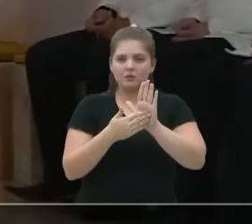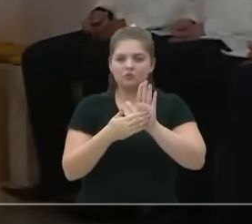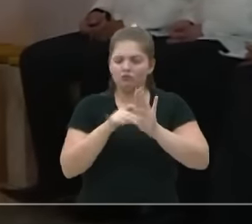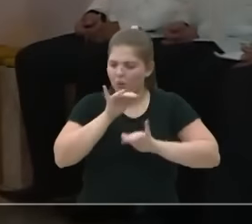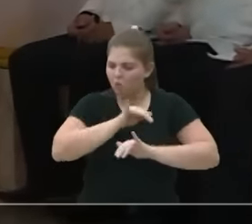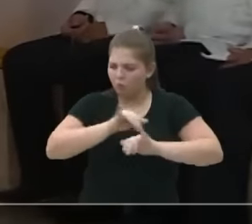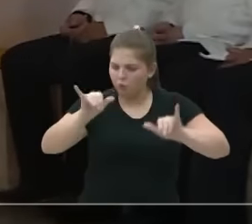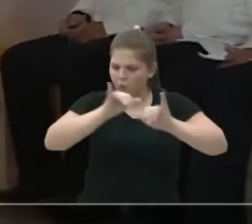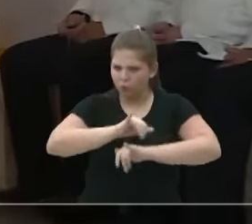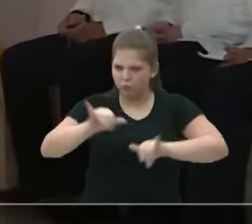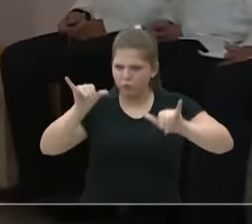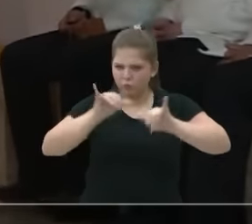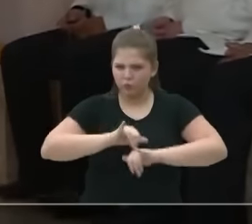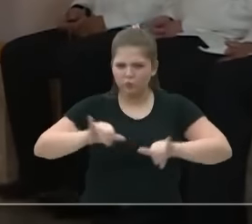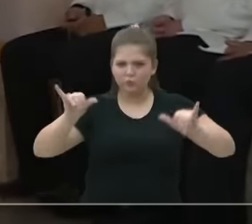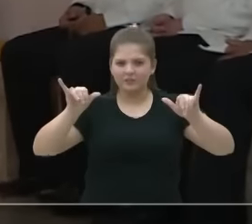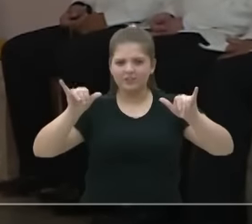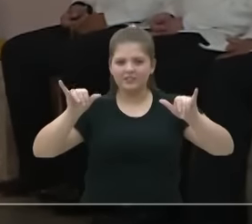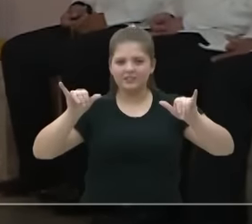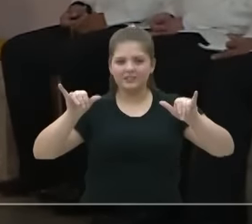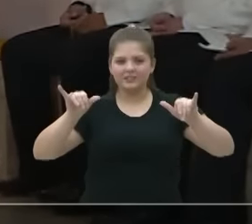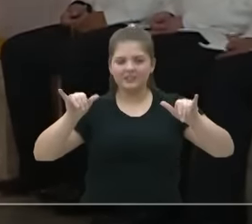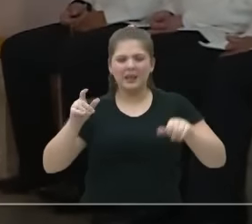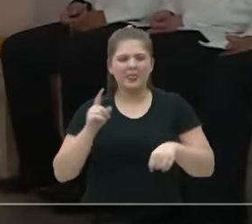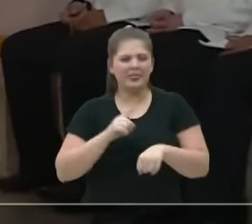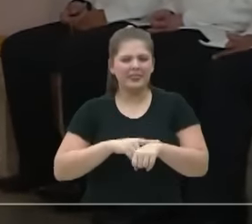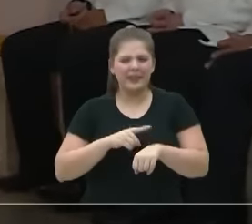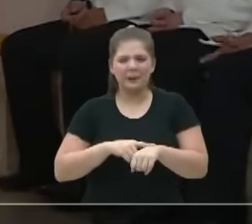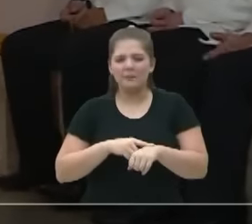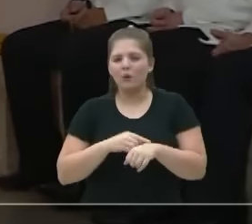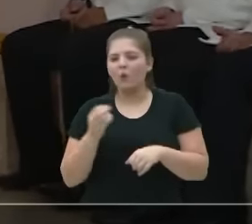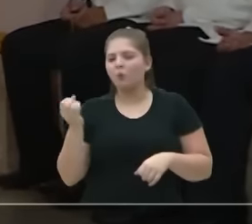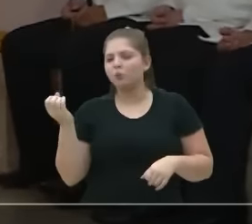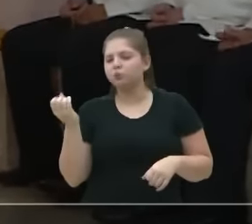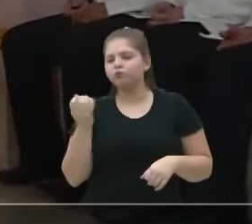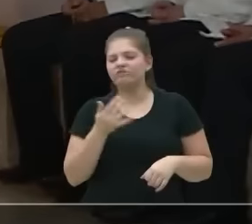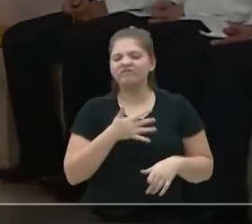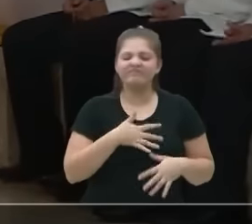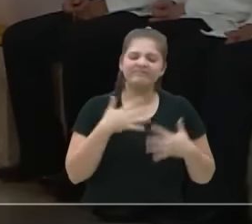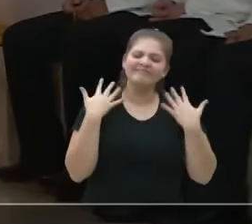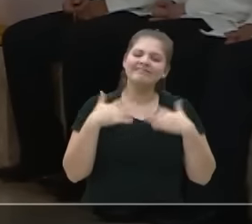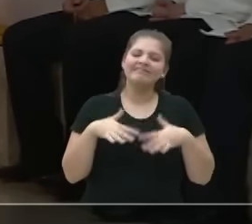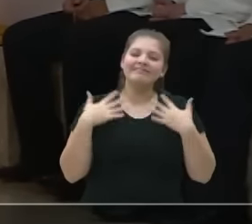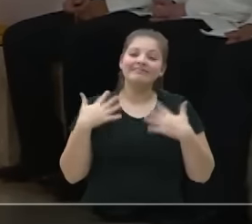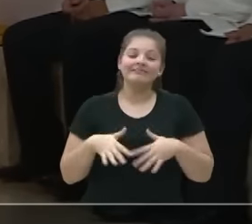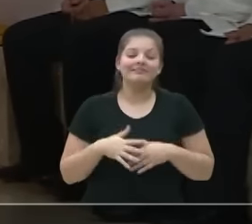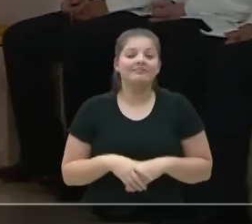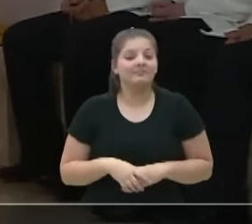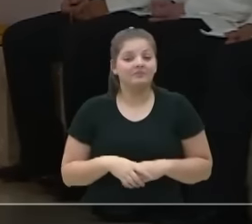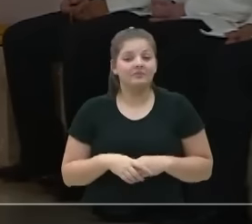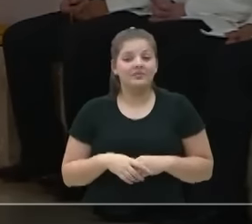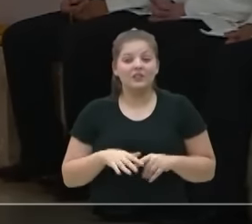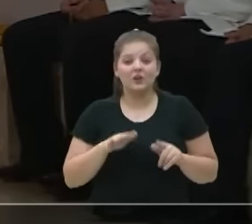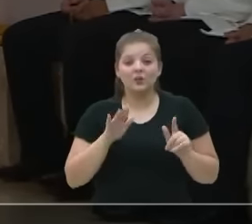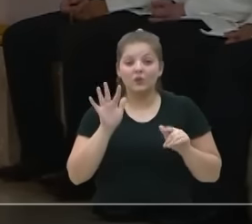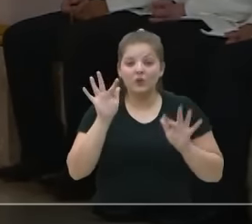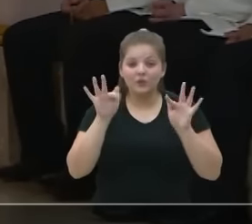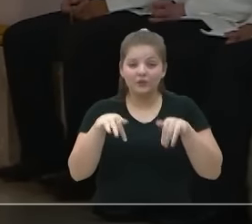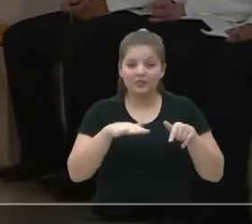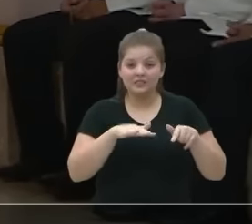pregar mais à vontade, com mais tempo. Com praticamente todo final de semana vai